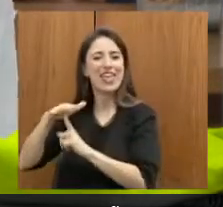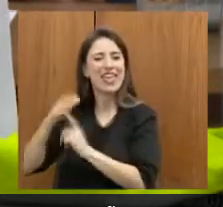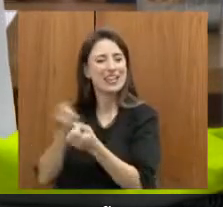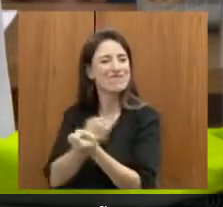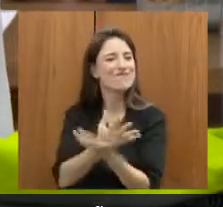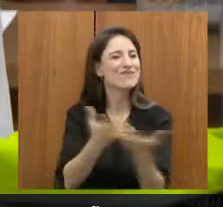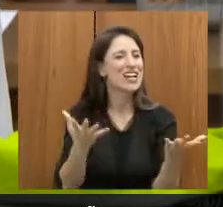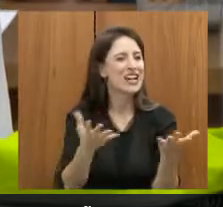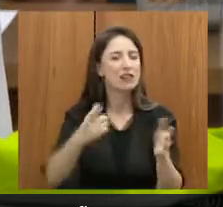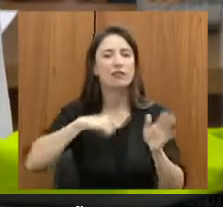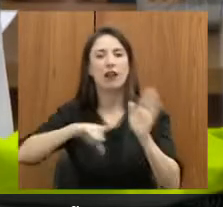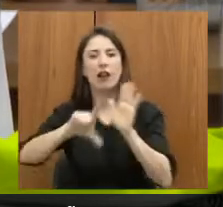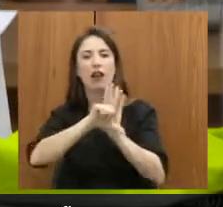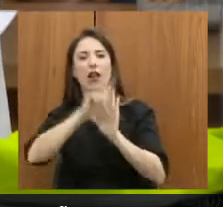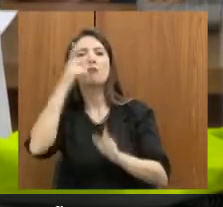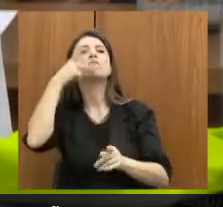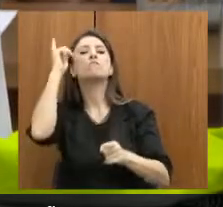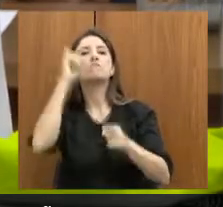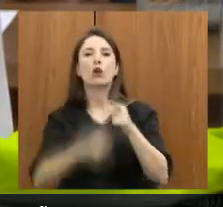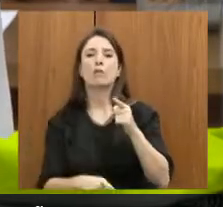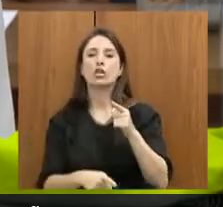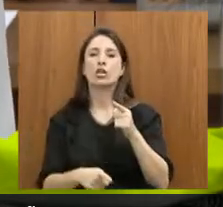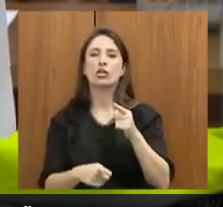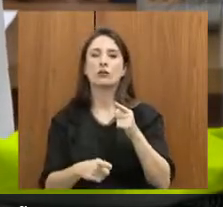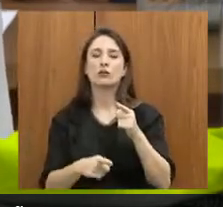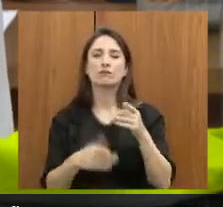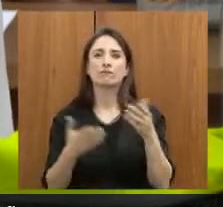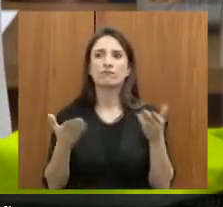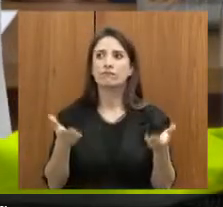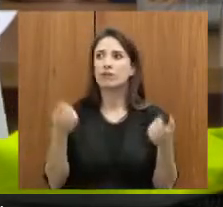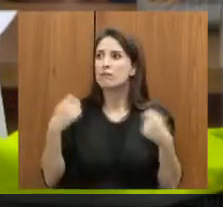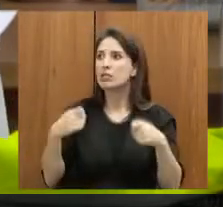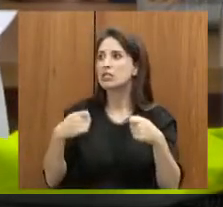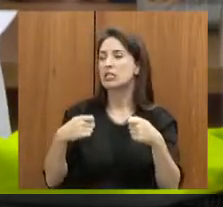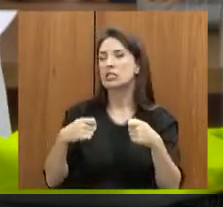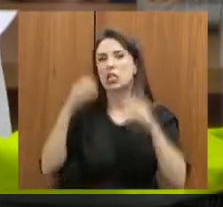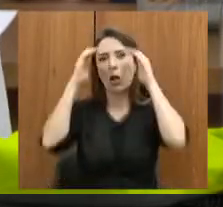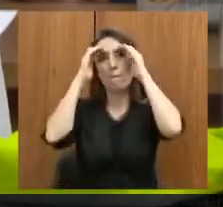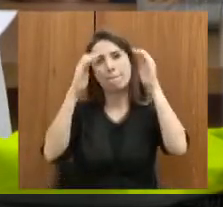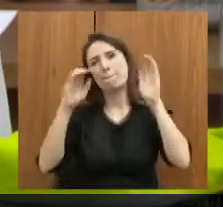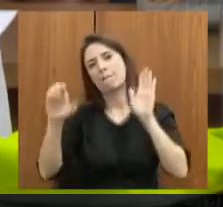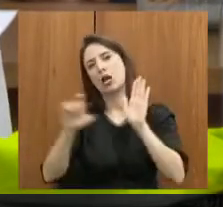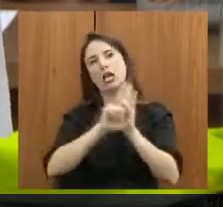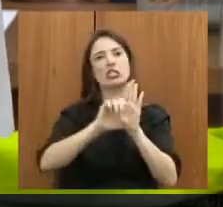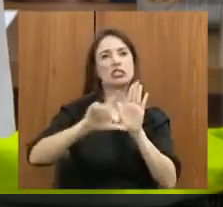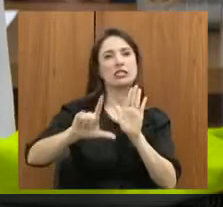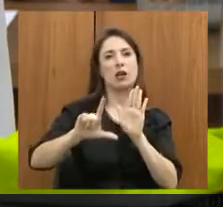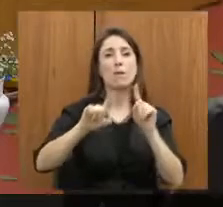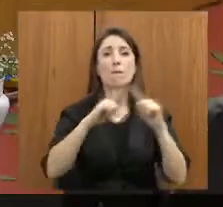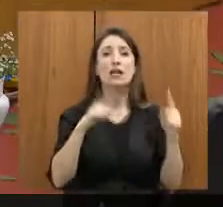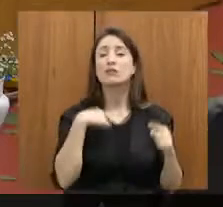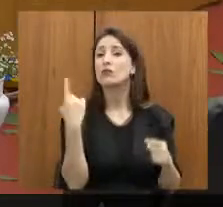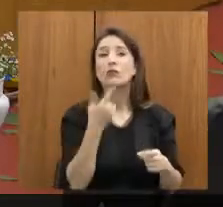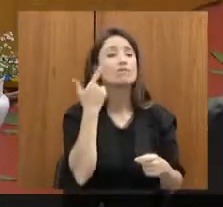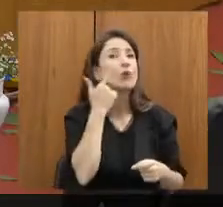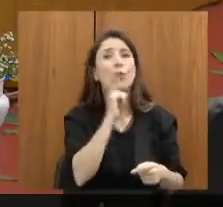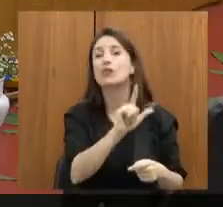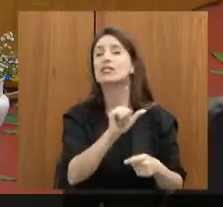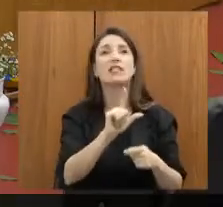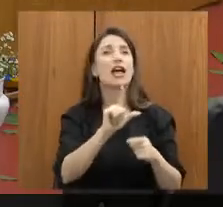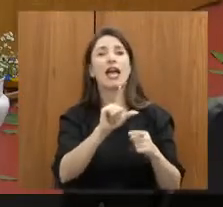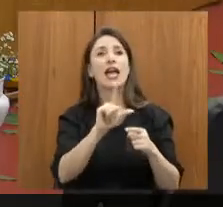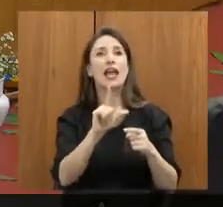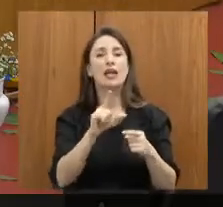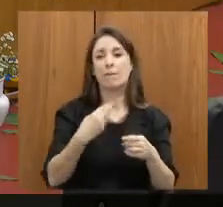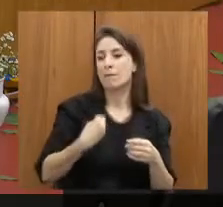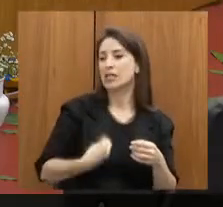possa nossas feiras e favorece um edital que a gente nunca vai ter conseguir disputar